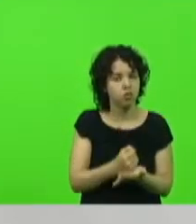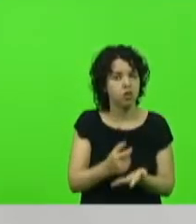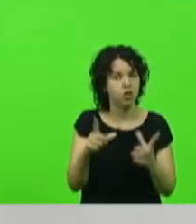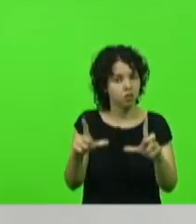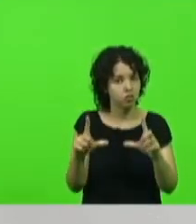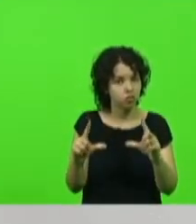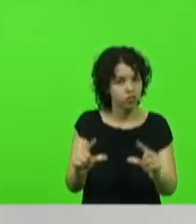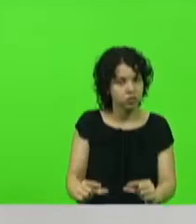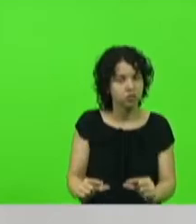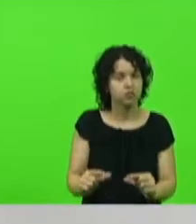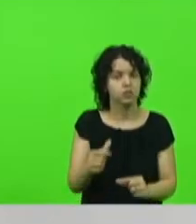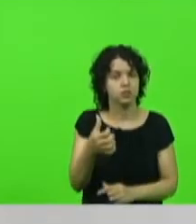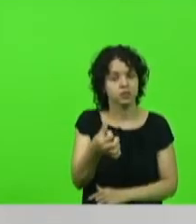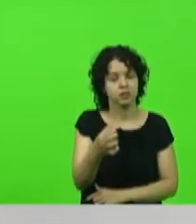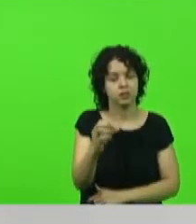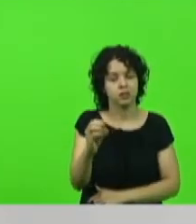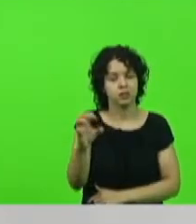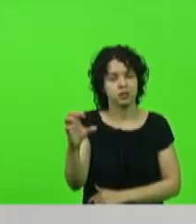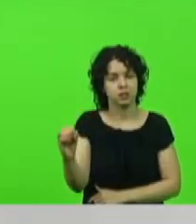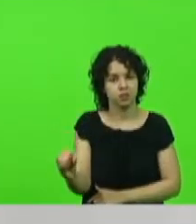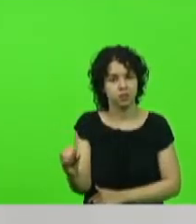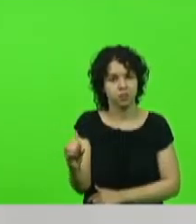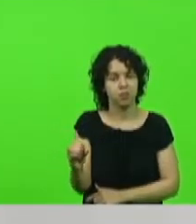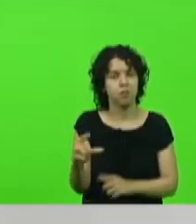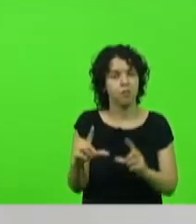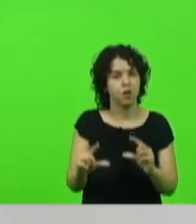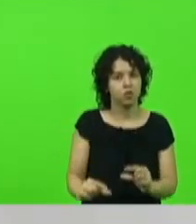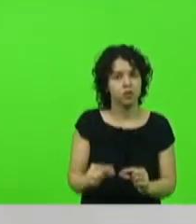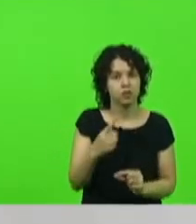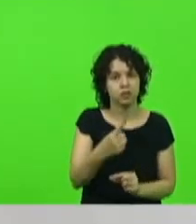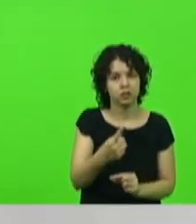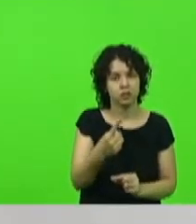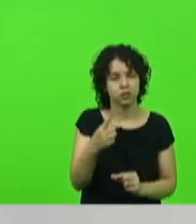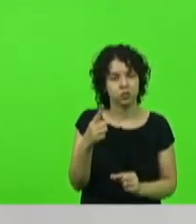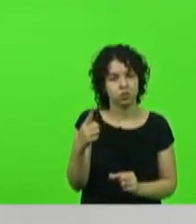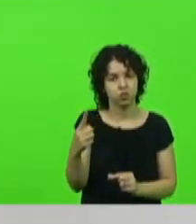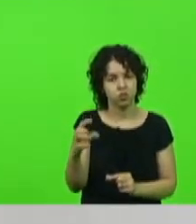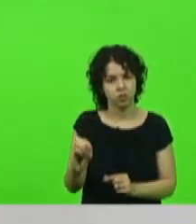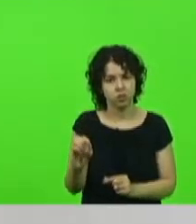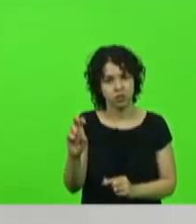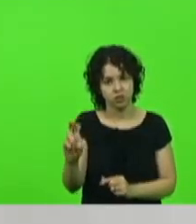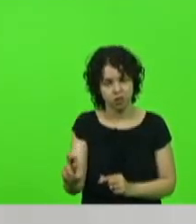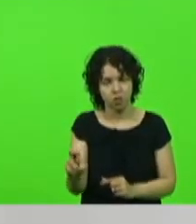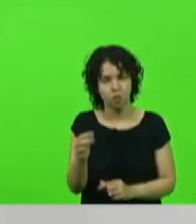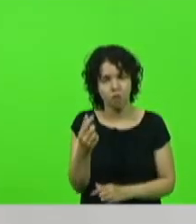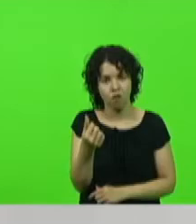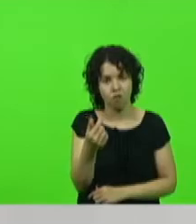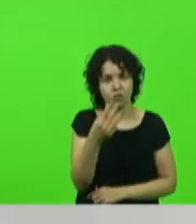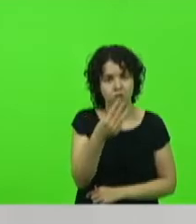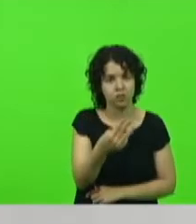600 para 105, passando para o valor de